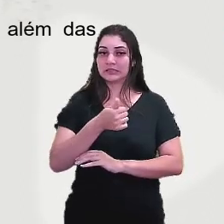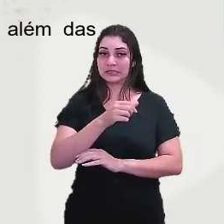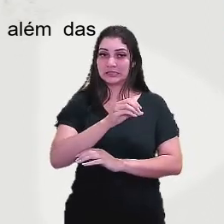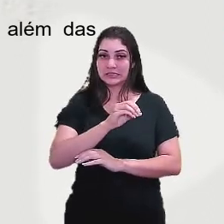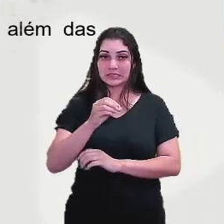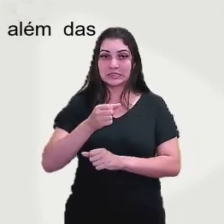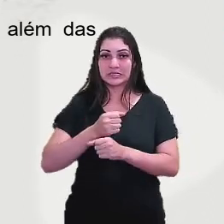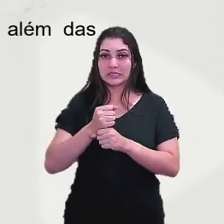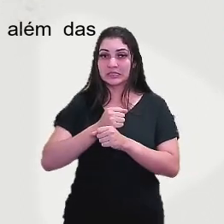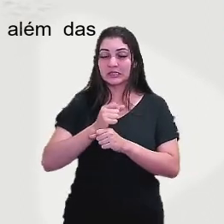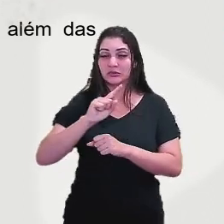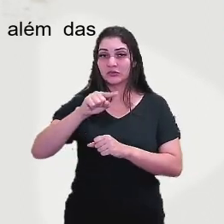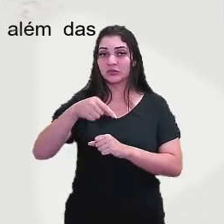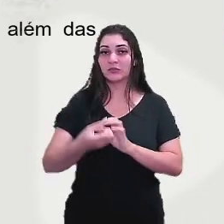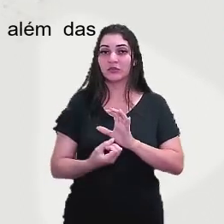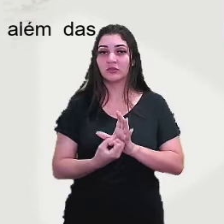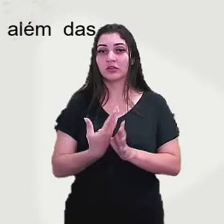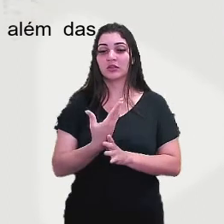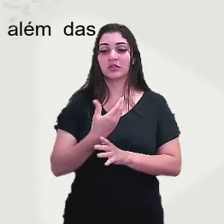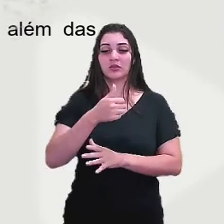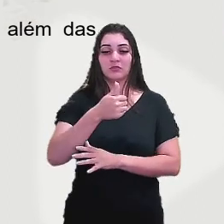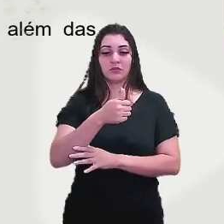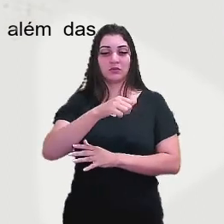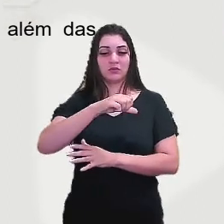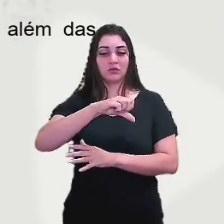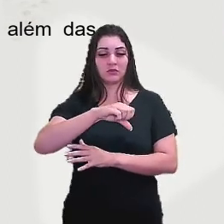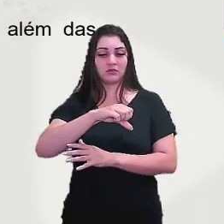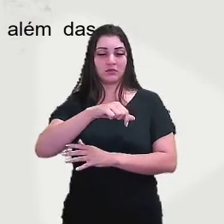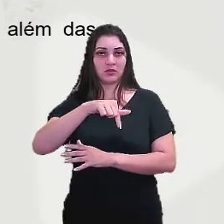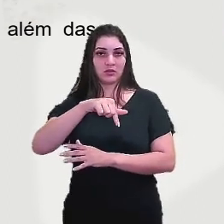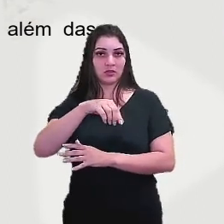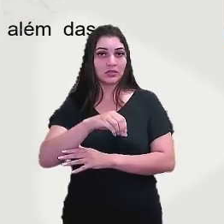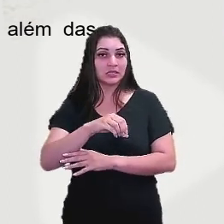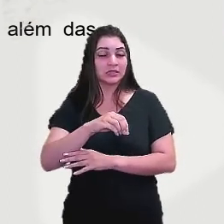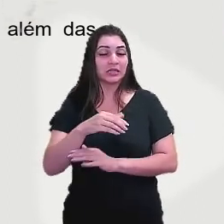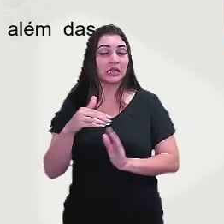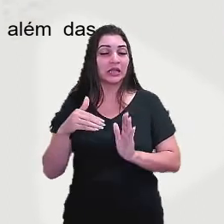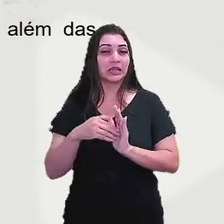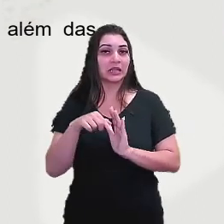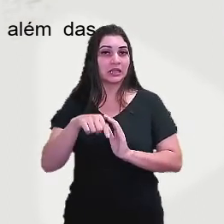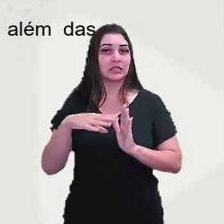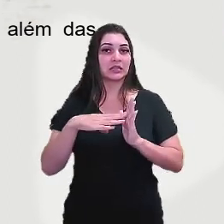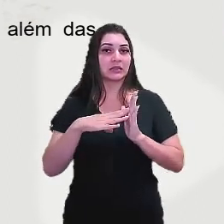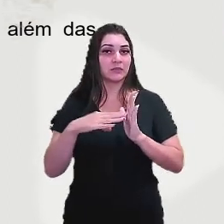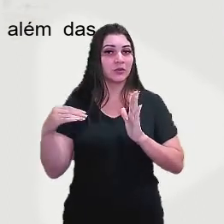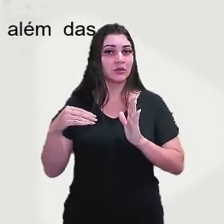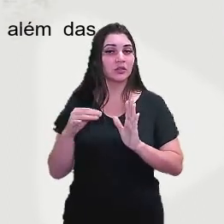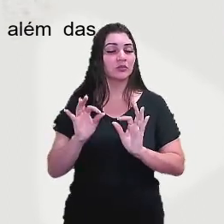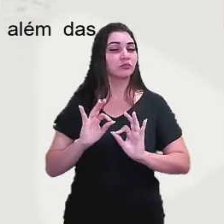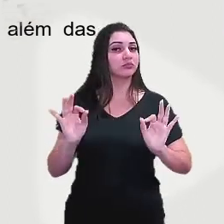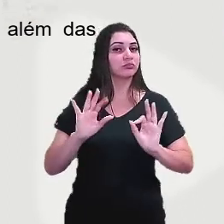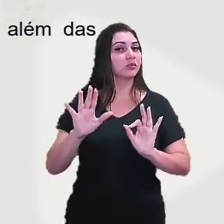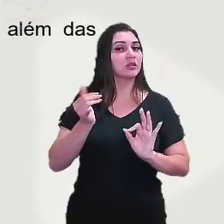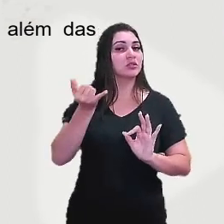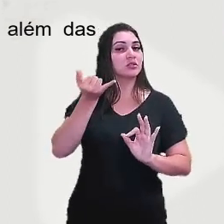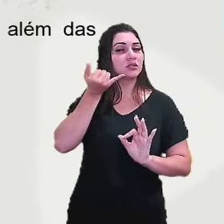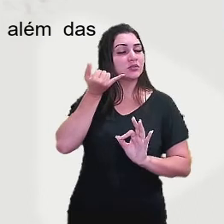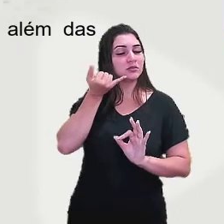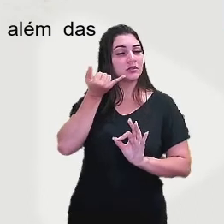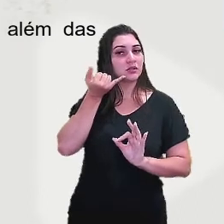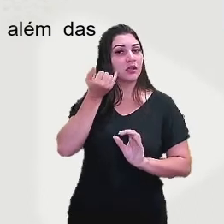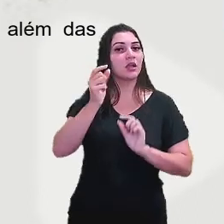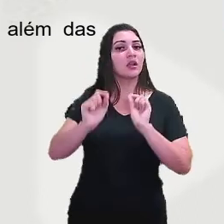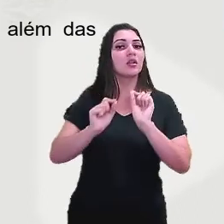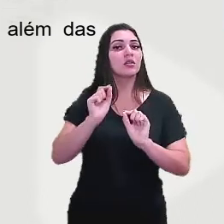do telefone, em 1970, que até então, esse modelo que eu estou citando não era o telefone celular, era o